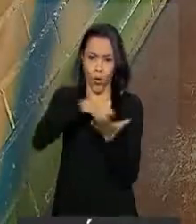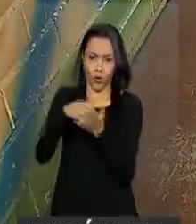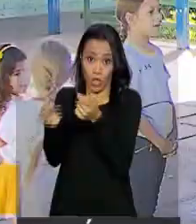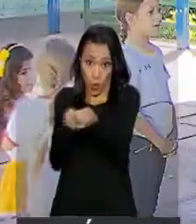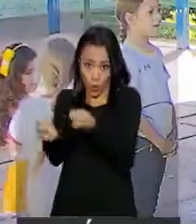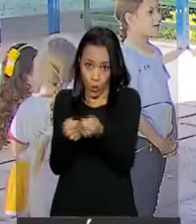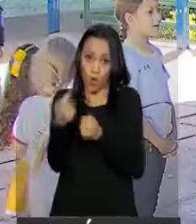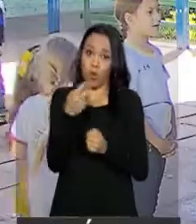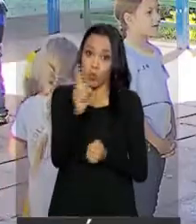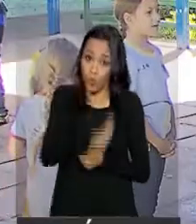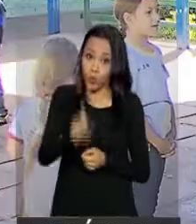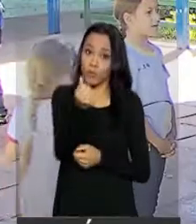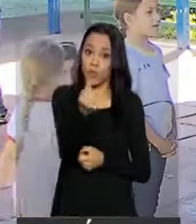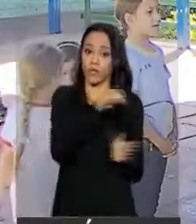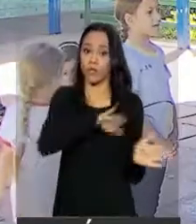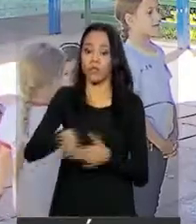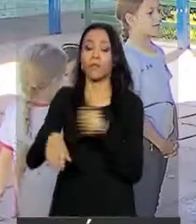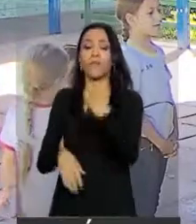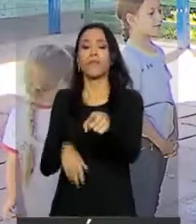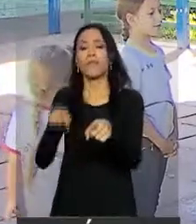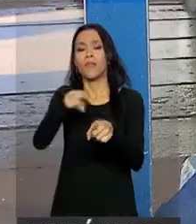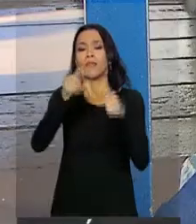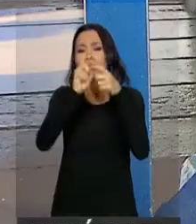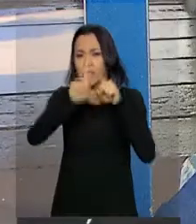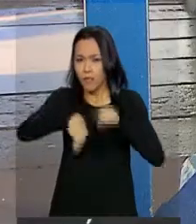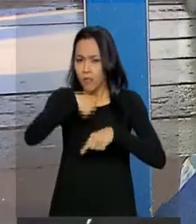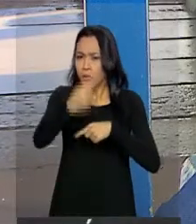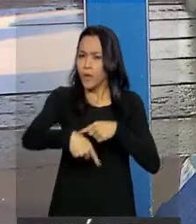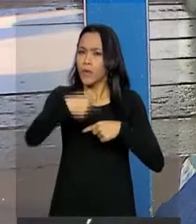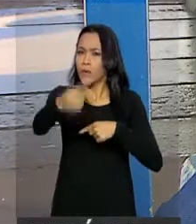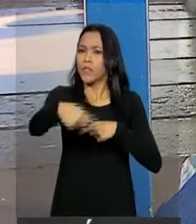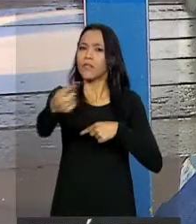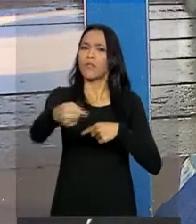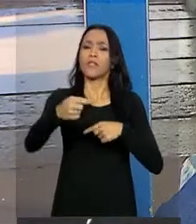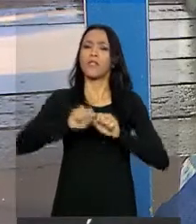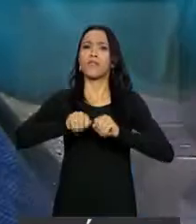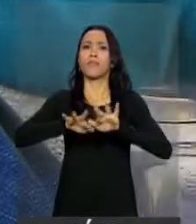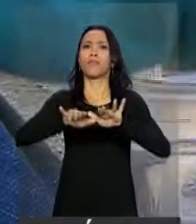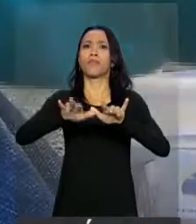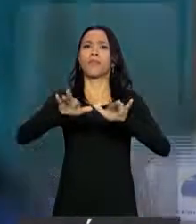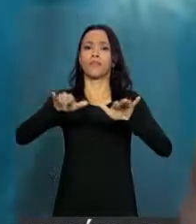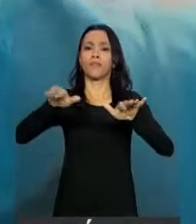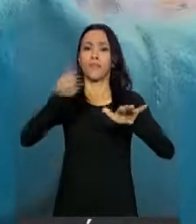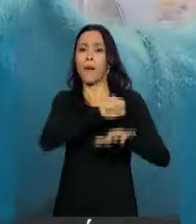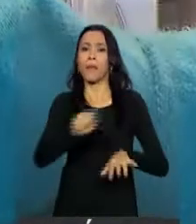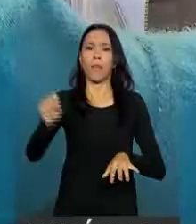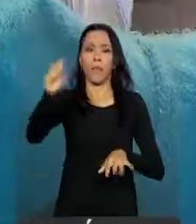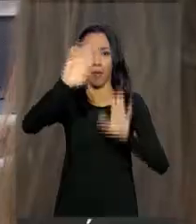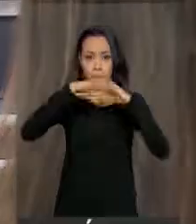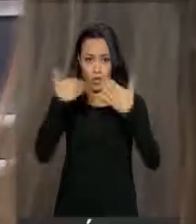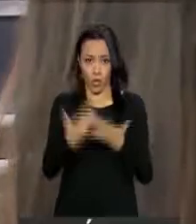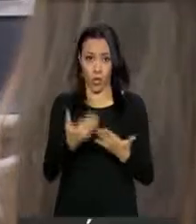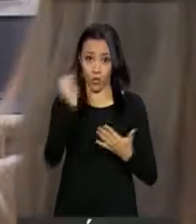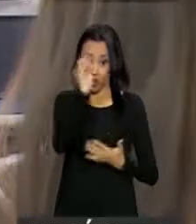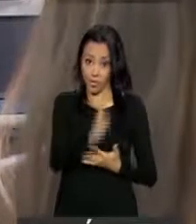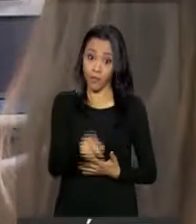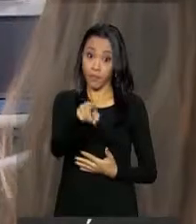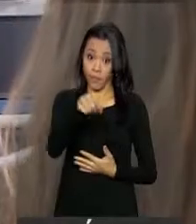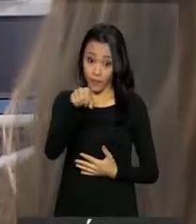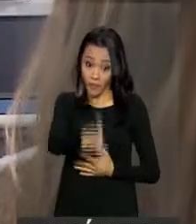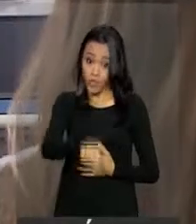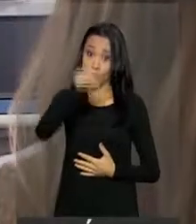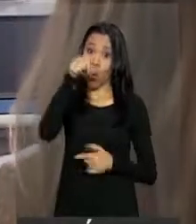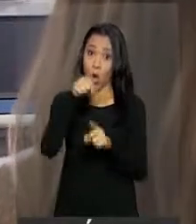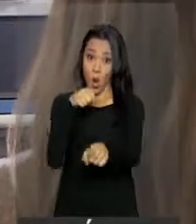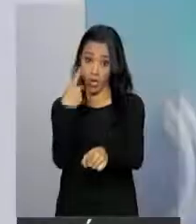em 26 escolas para depois ser ampliado gradualmente para todo o país. A escola de Giseuda é uma das escolhidas